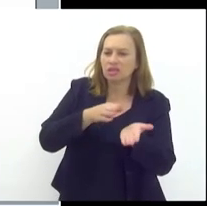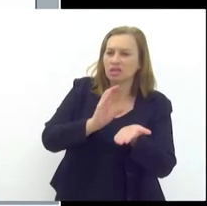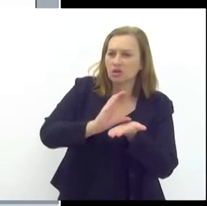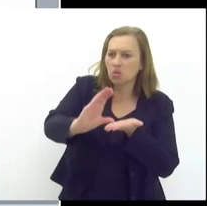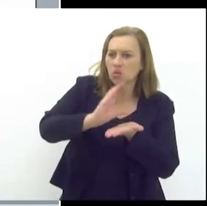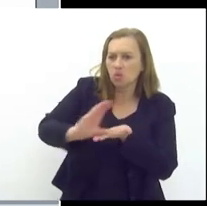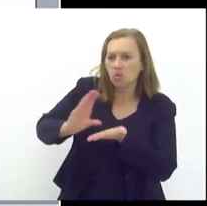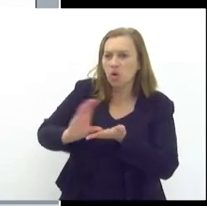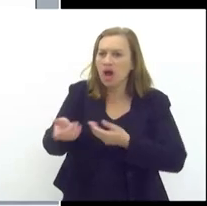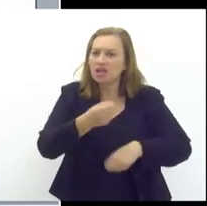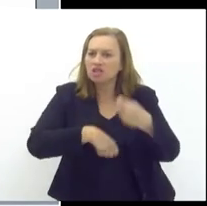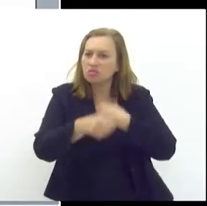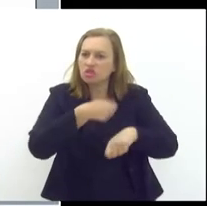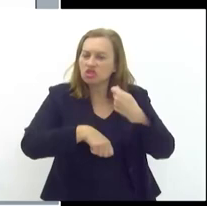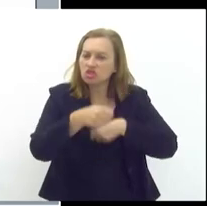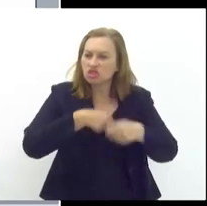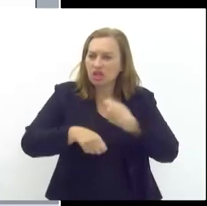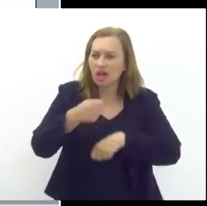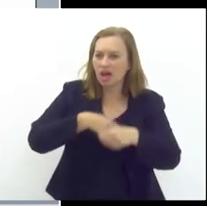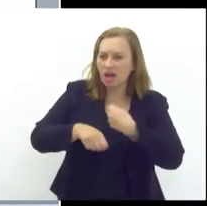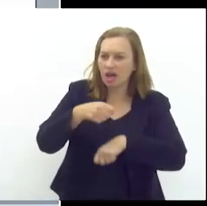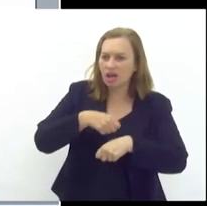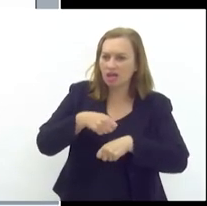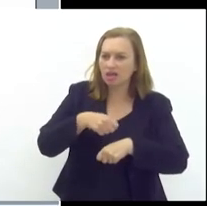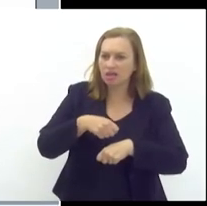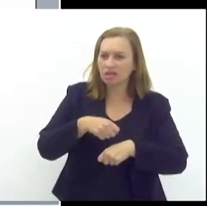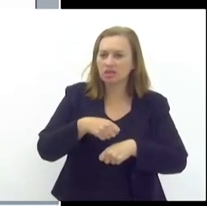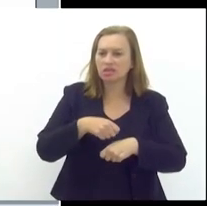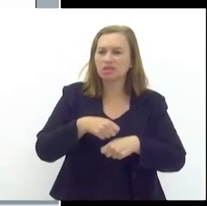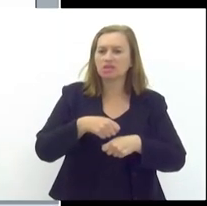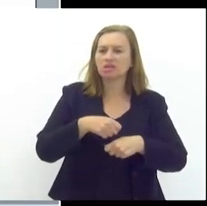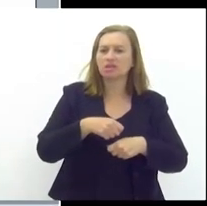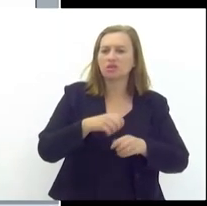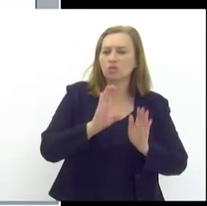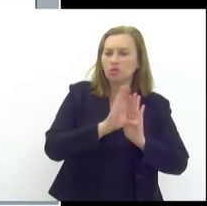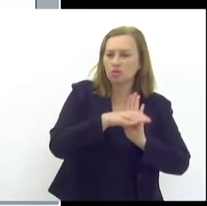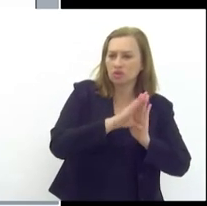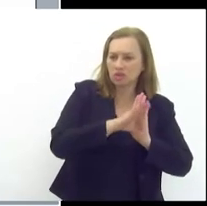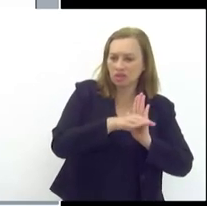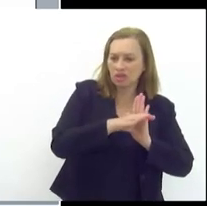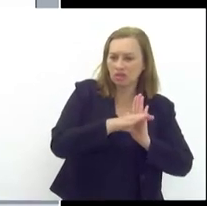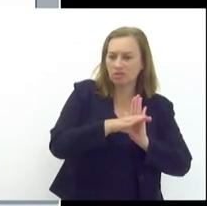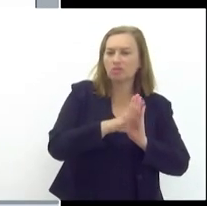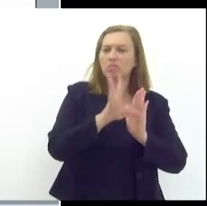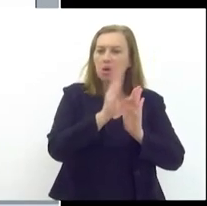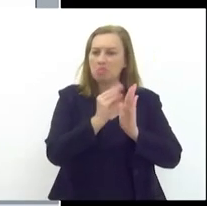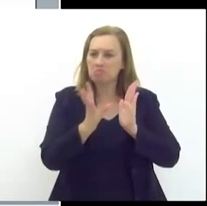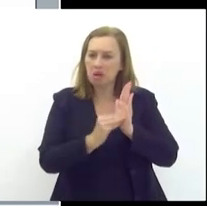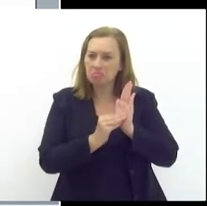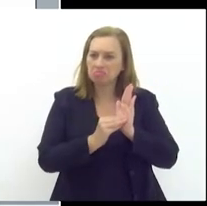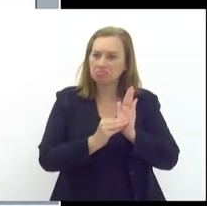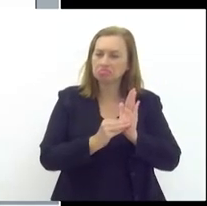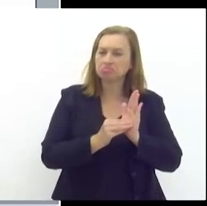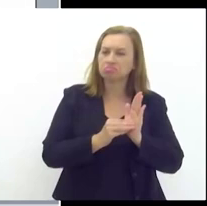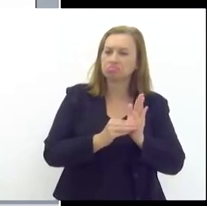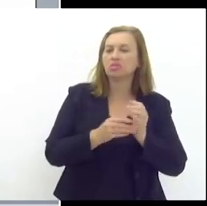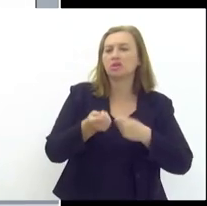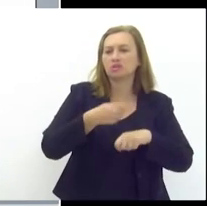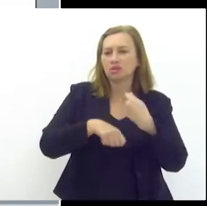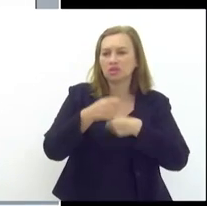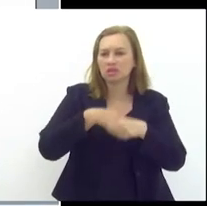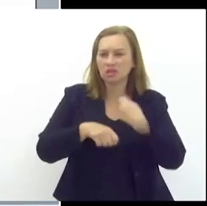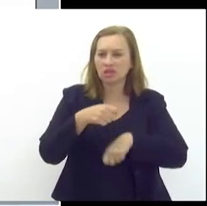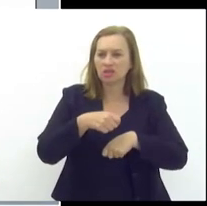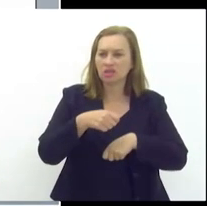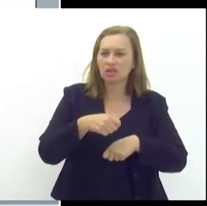administrada de inimigos questões dos contenciosos administrativos então leva aos